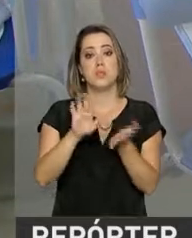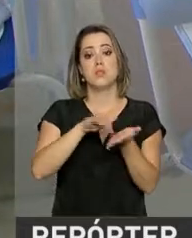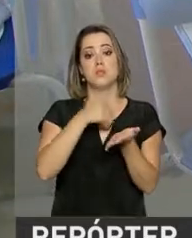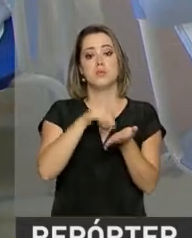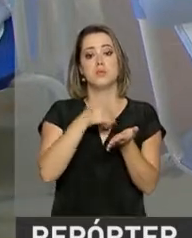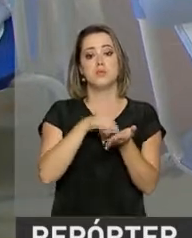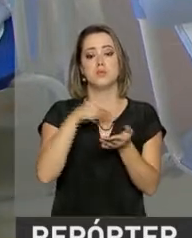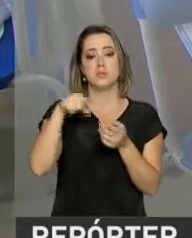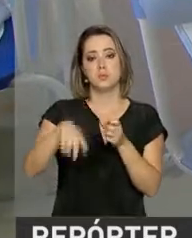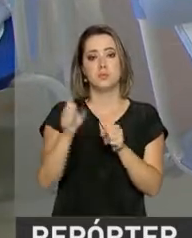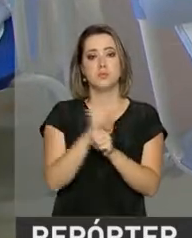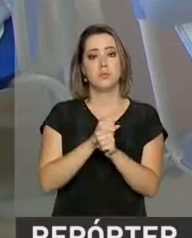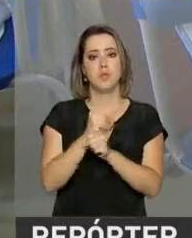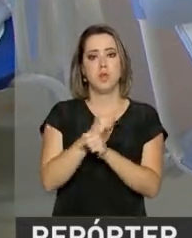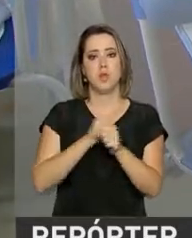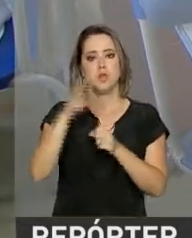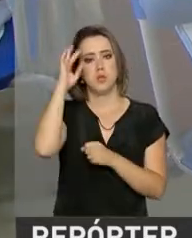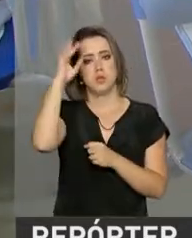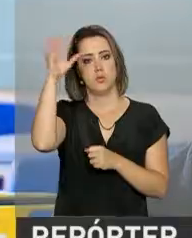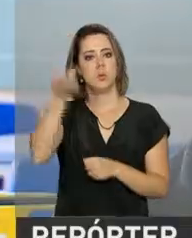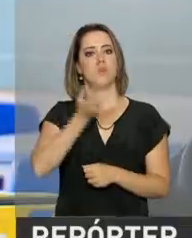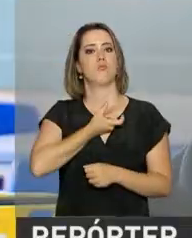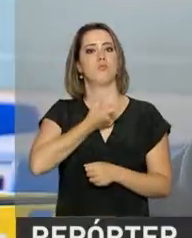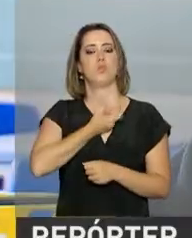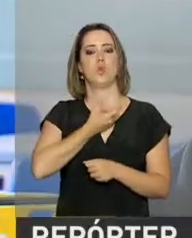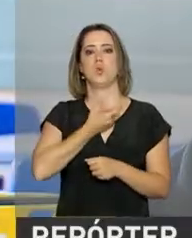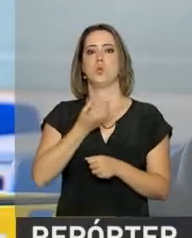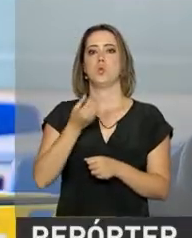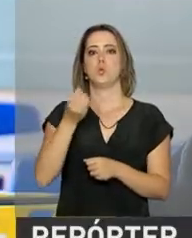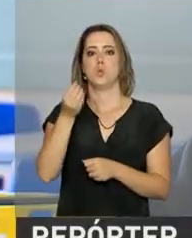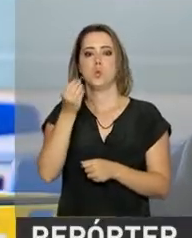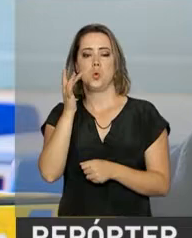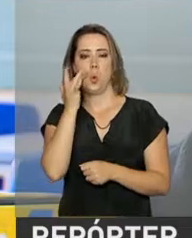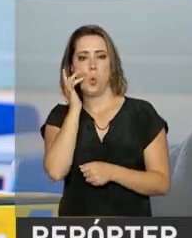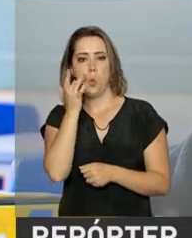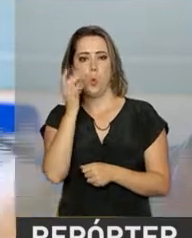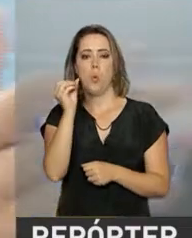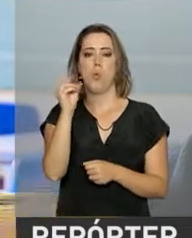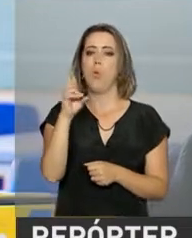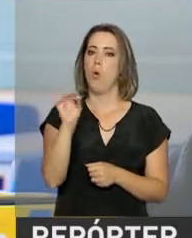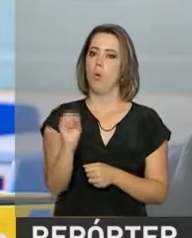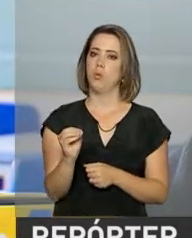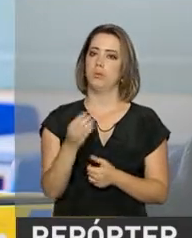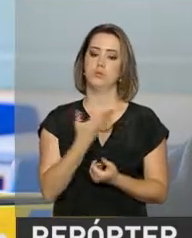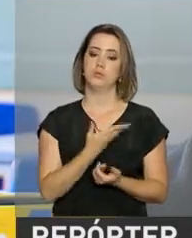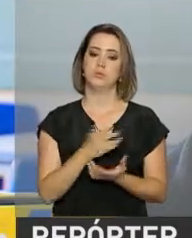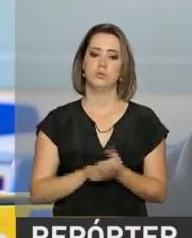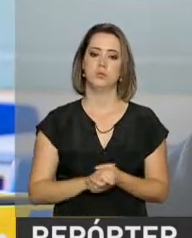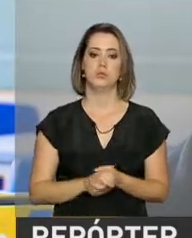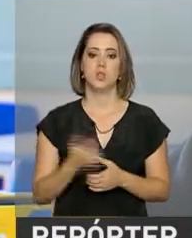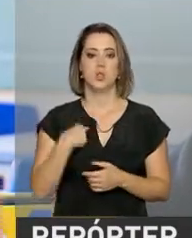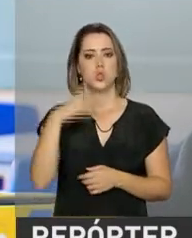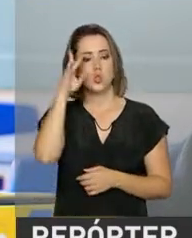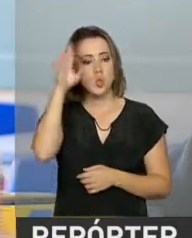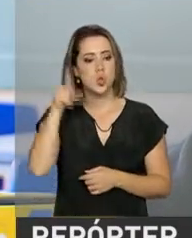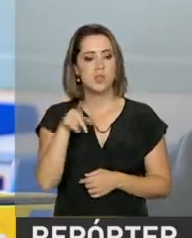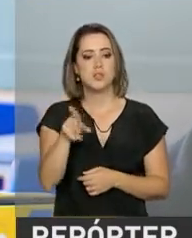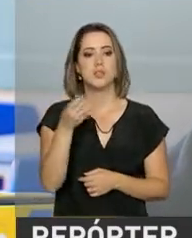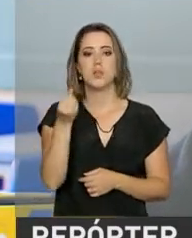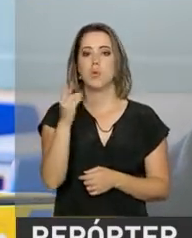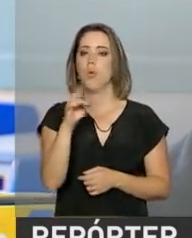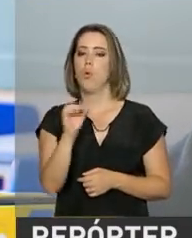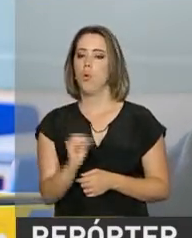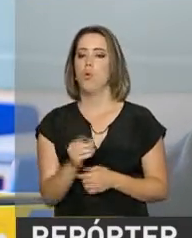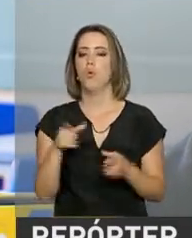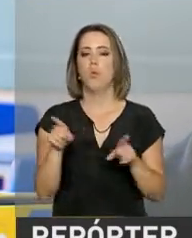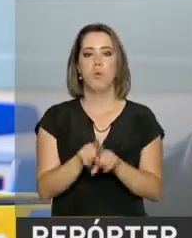a edição deste ano e sonha com o ouro. Sempre esperando o ouro, a gente sempre tem, mas qualquer coisa assim tá bom. Bronze, prata, menção honrosa